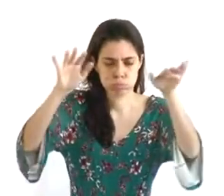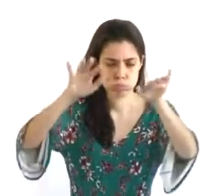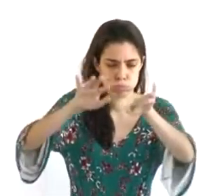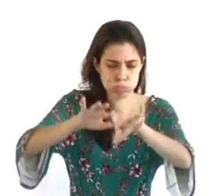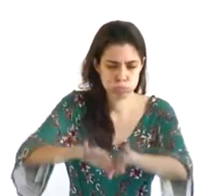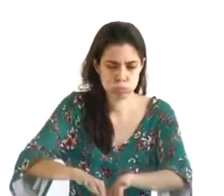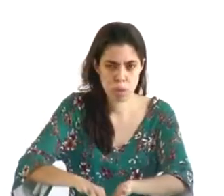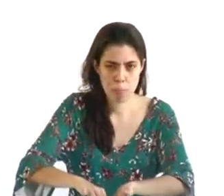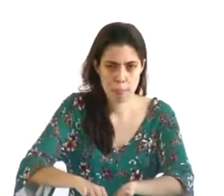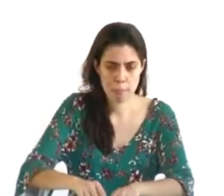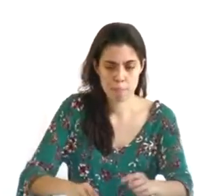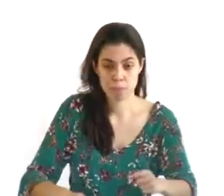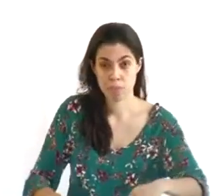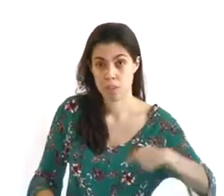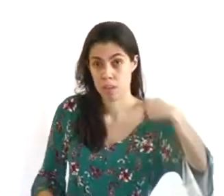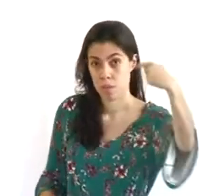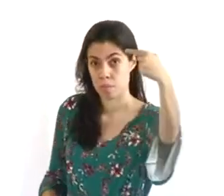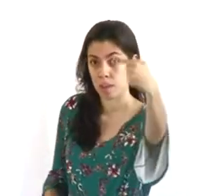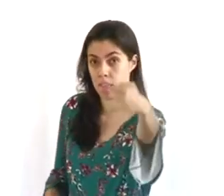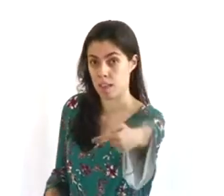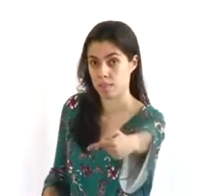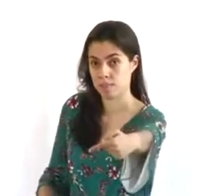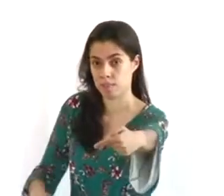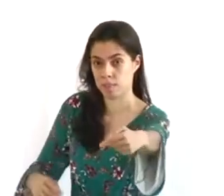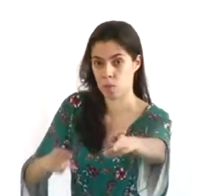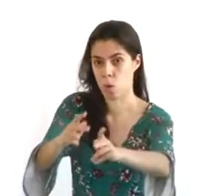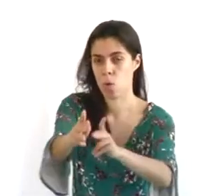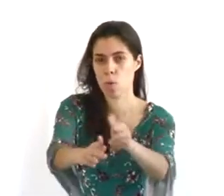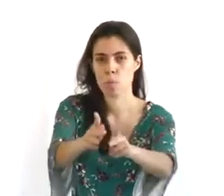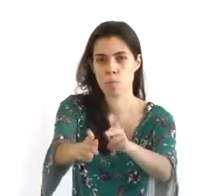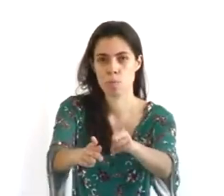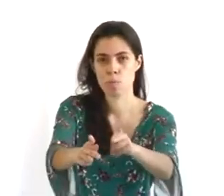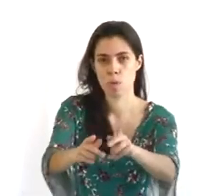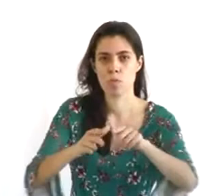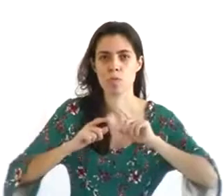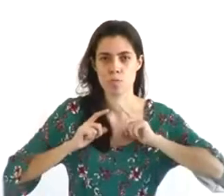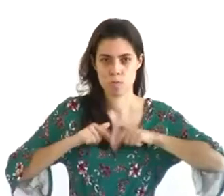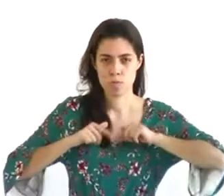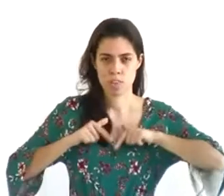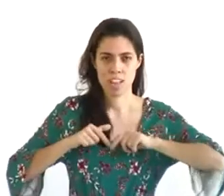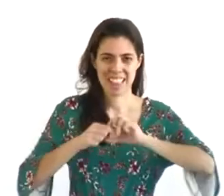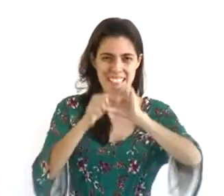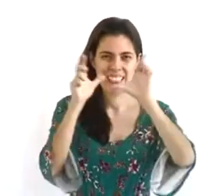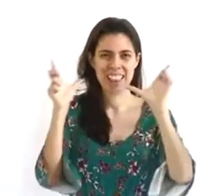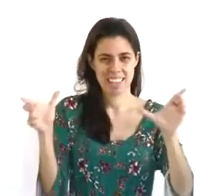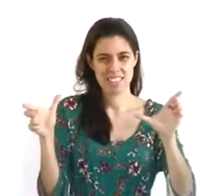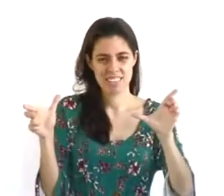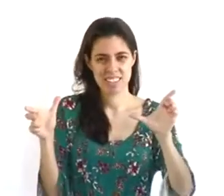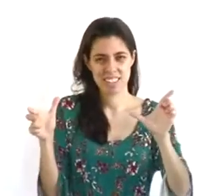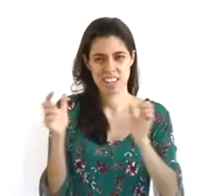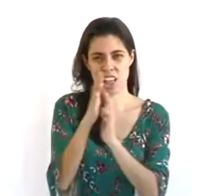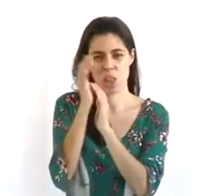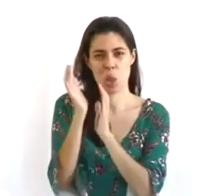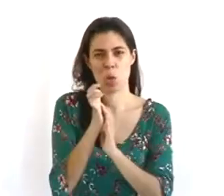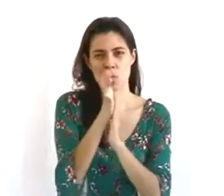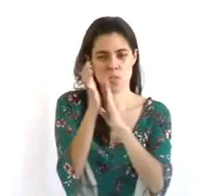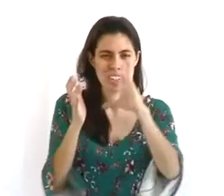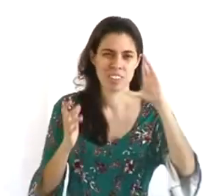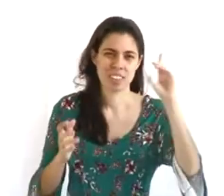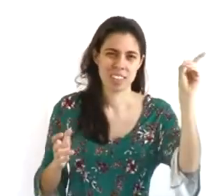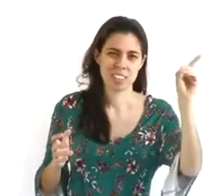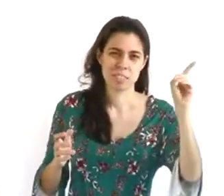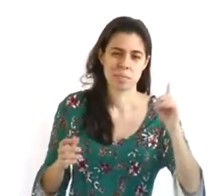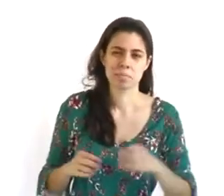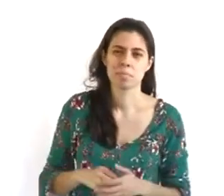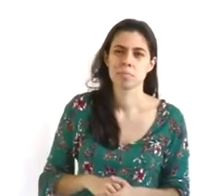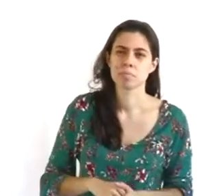louvor, há adoração. O cântico de Moisés está entoado lá. Irmãos, durante a peregrinação, o